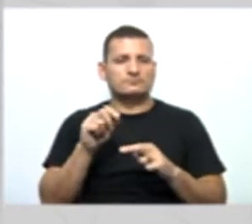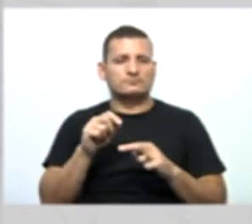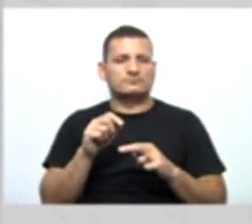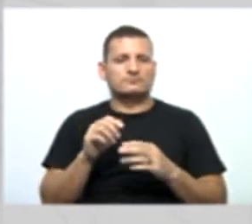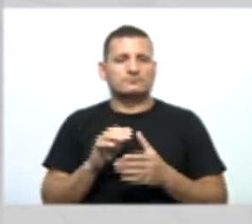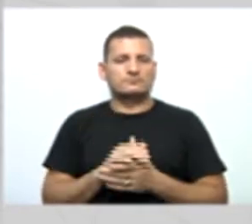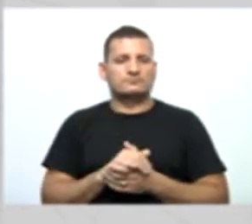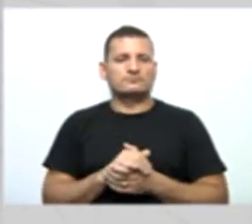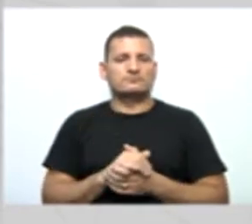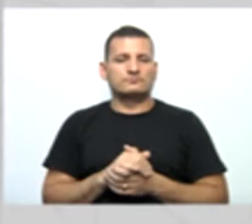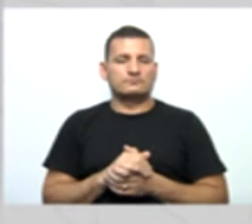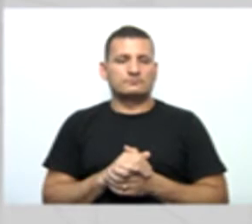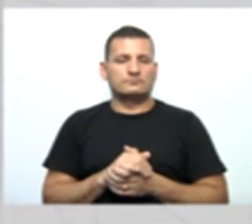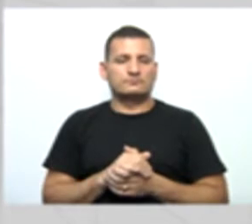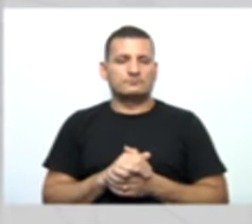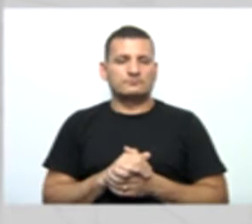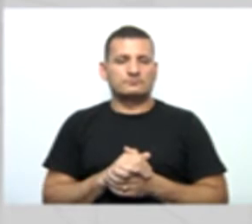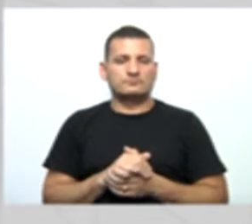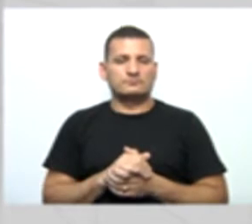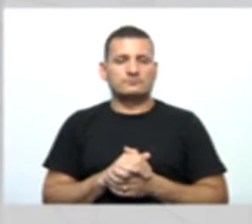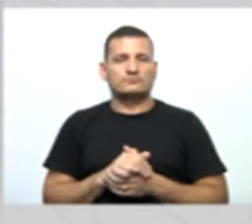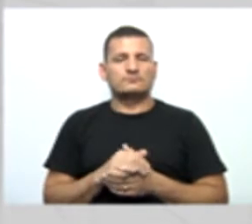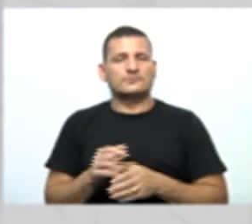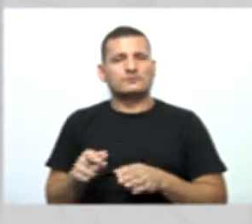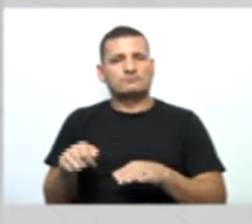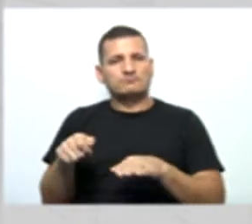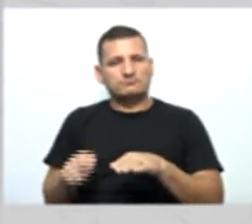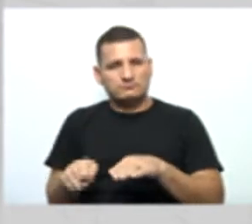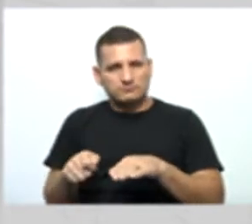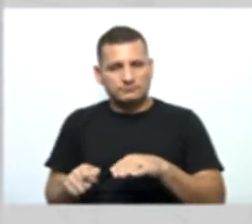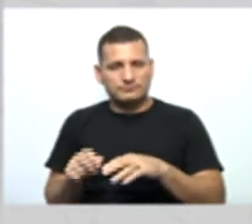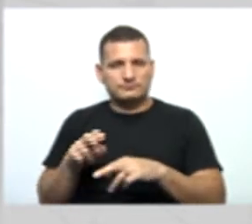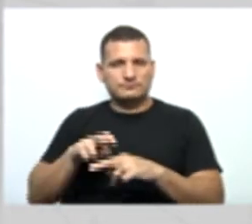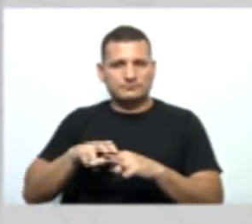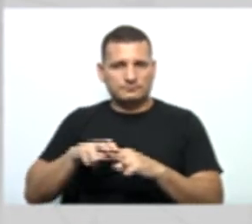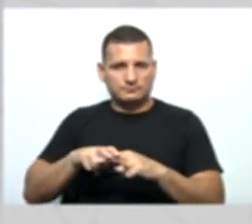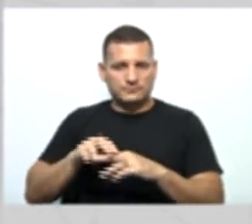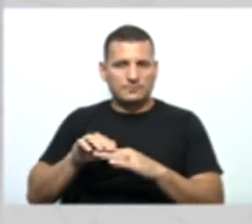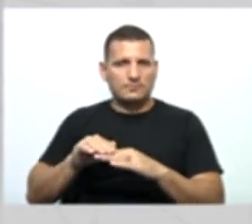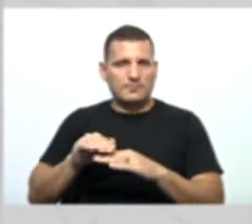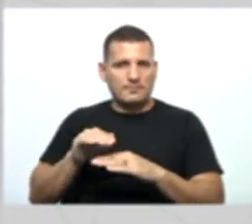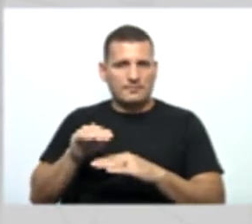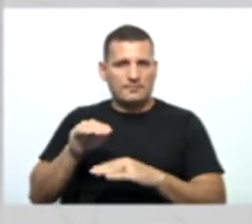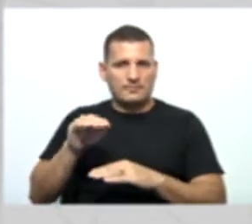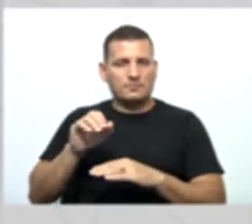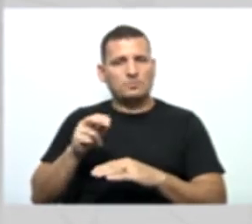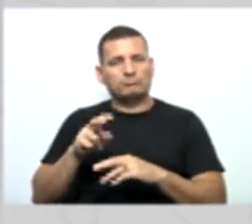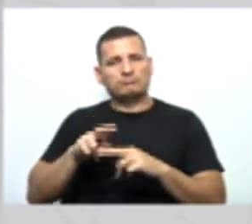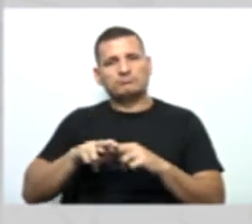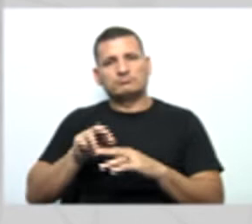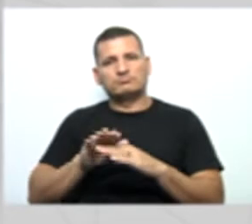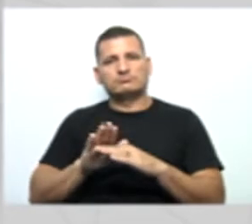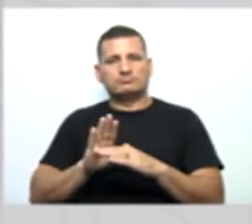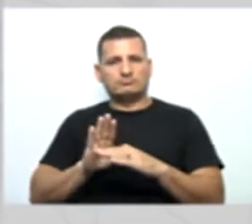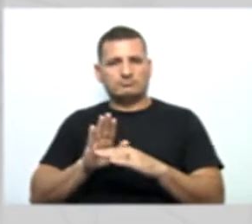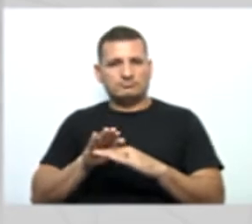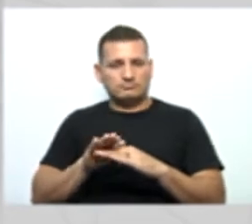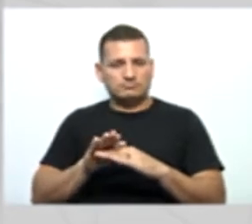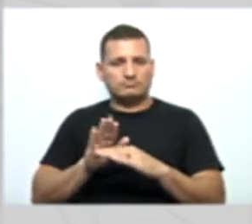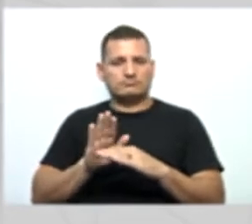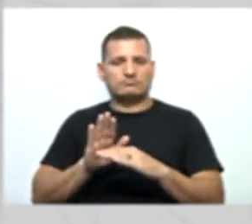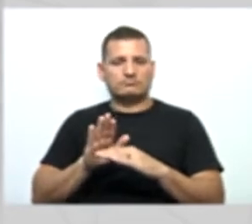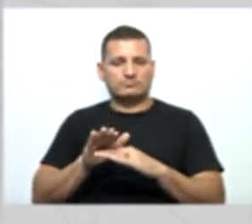altura e possui a regulagem da inclinação. Então você pode escrever aqui, ó, que eu posso